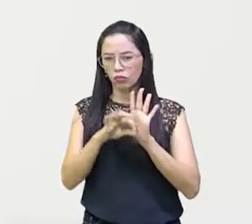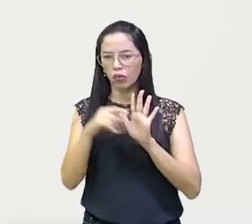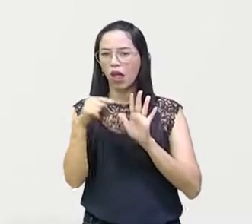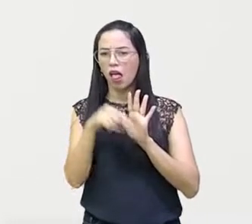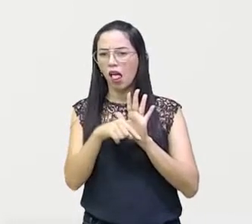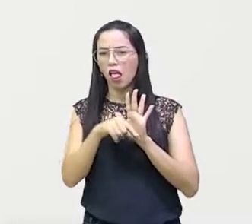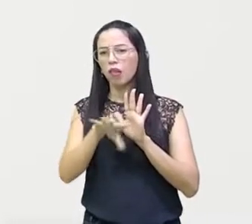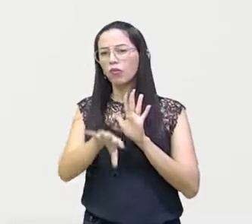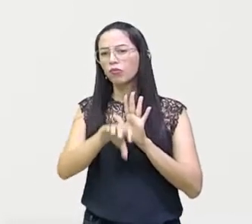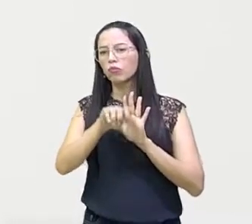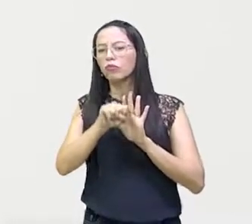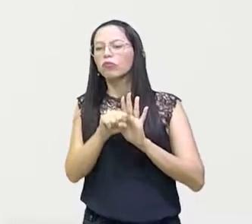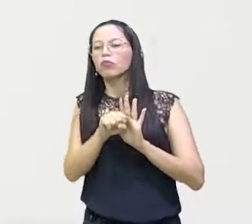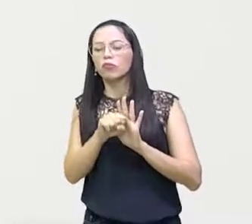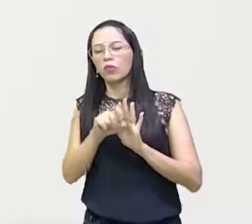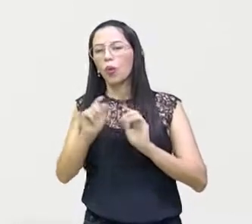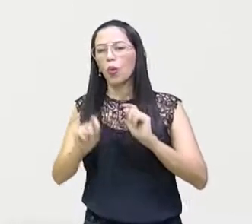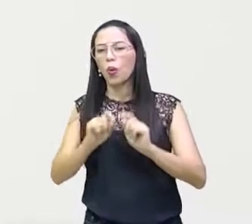oxigênio